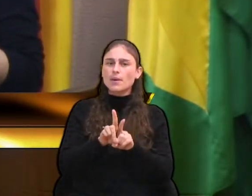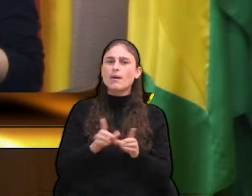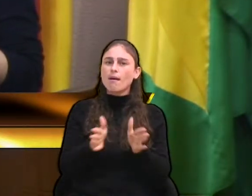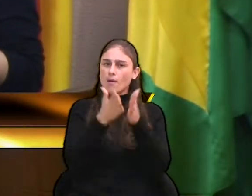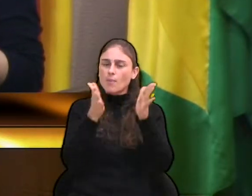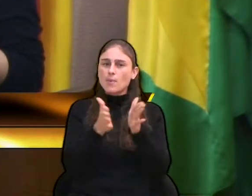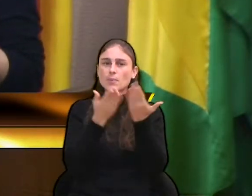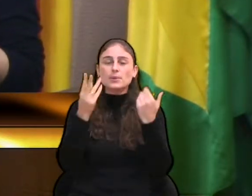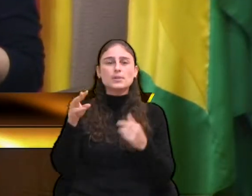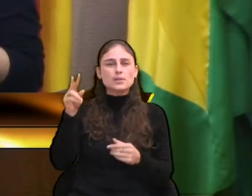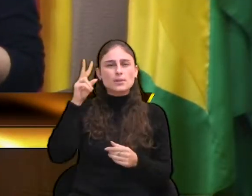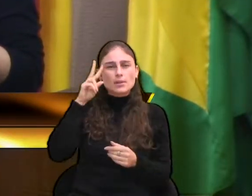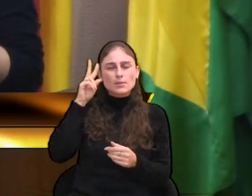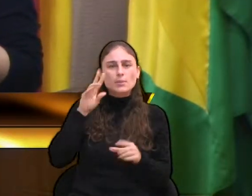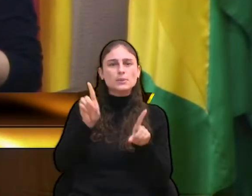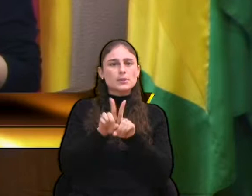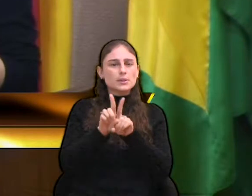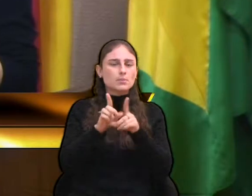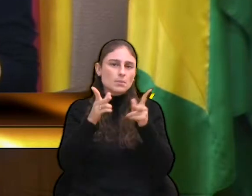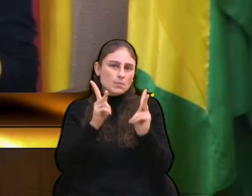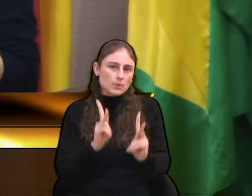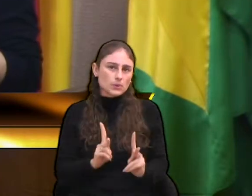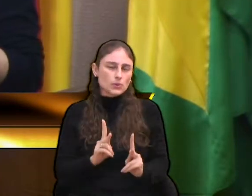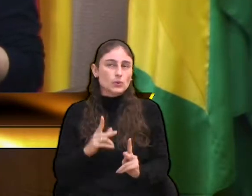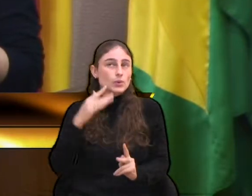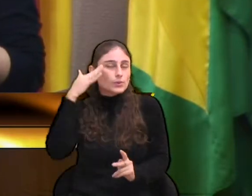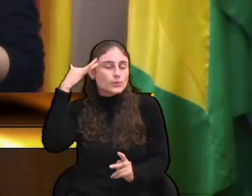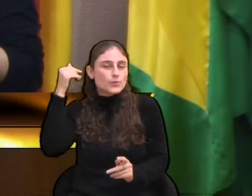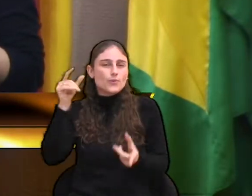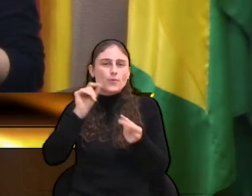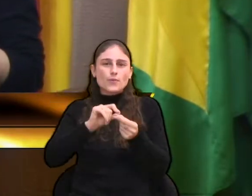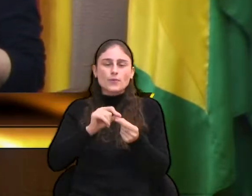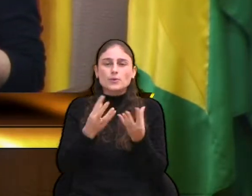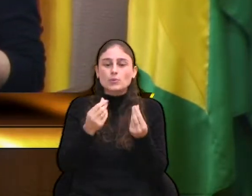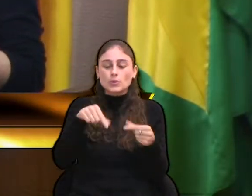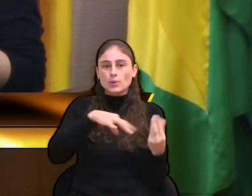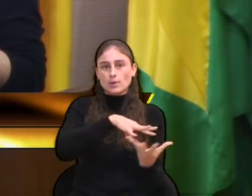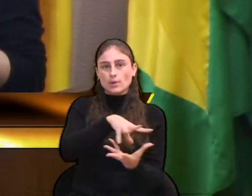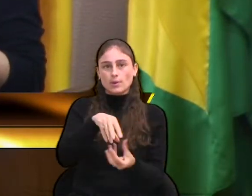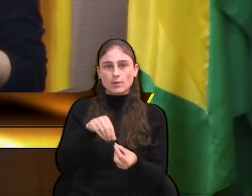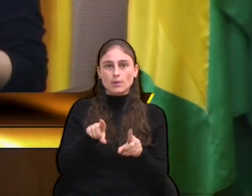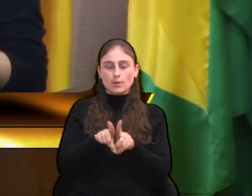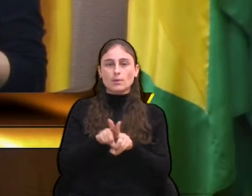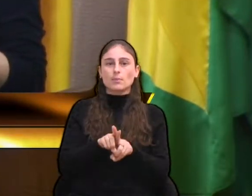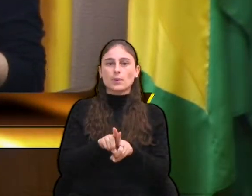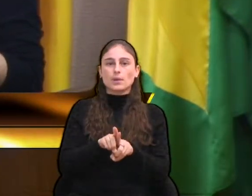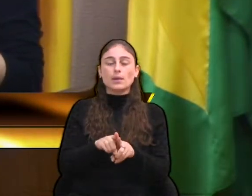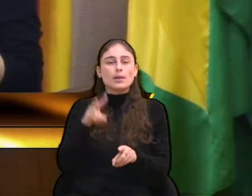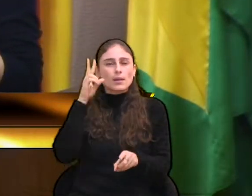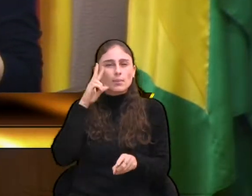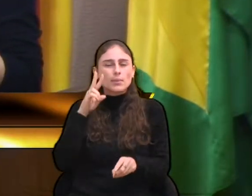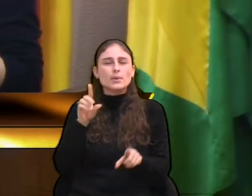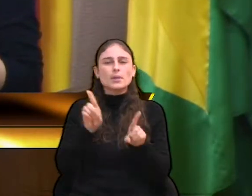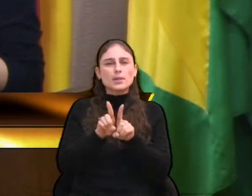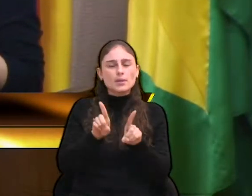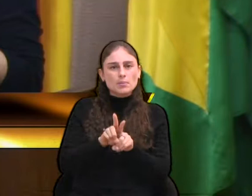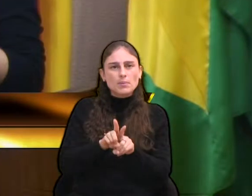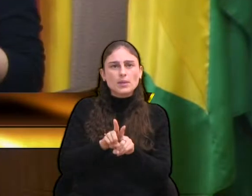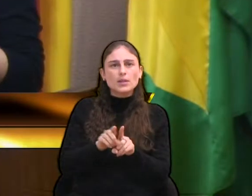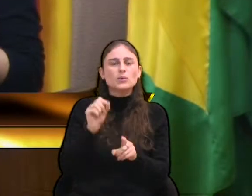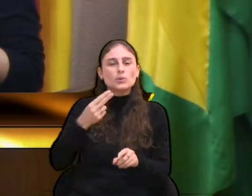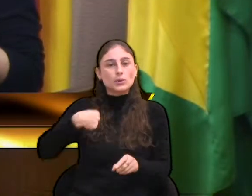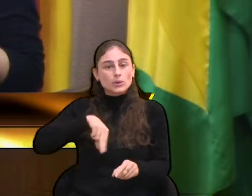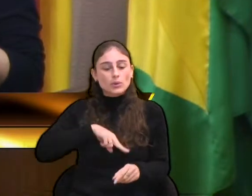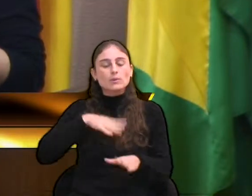memória de quem muito sonhou e fez por esta terra. E que sirva também para olharmos para esta memória coletiva da qual